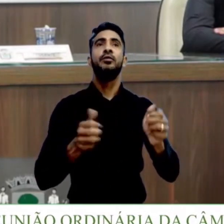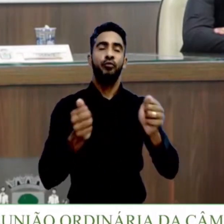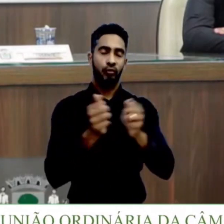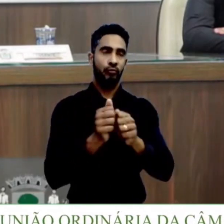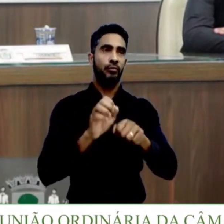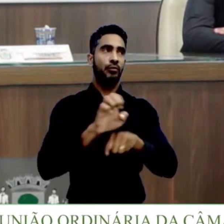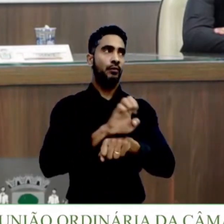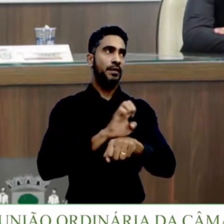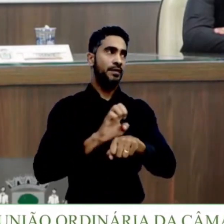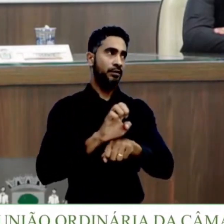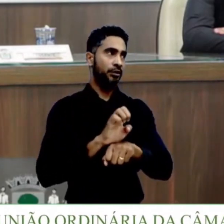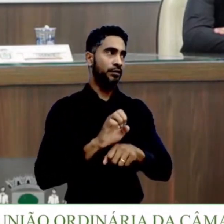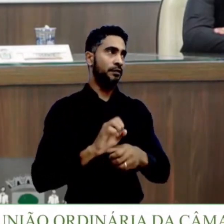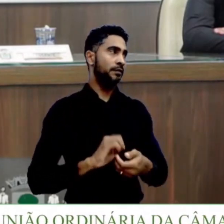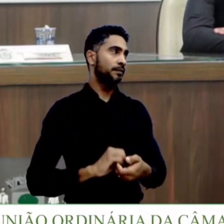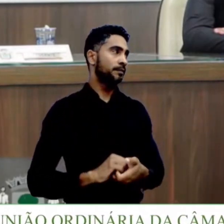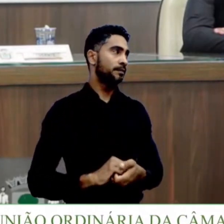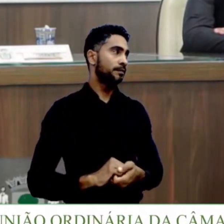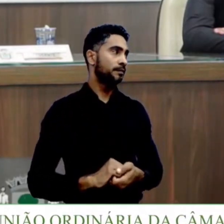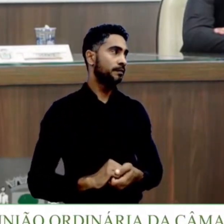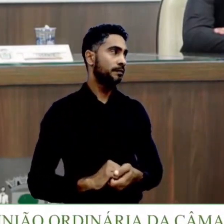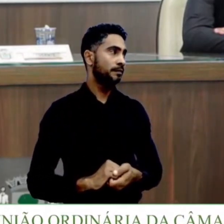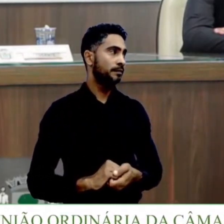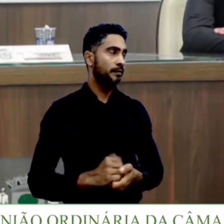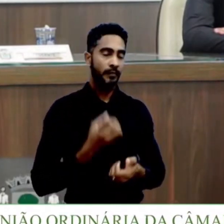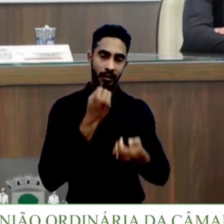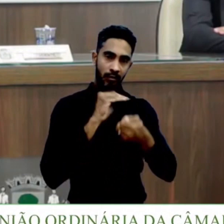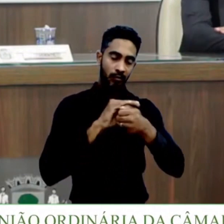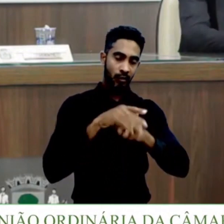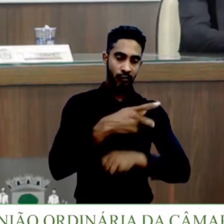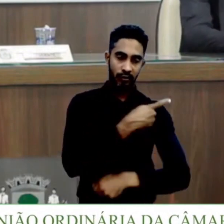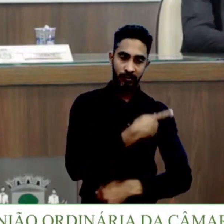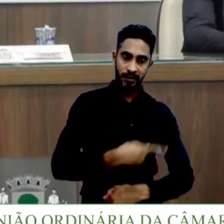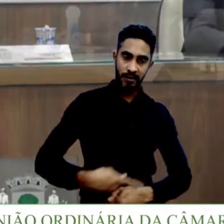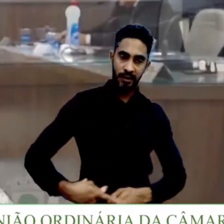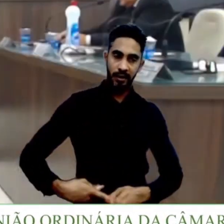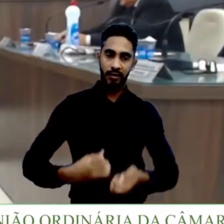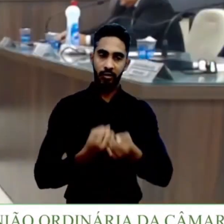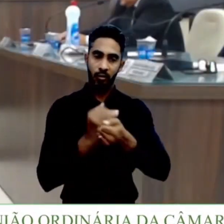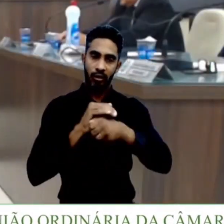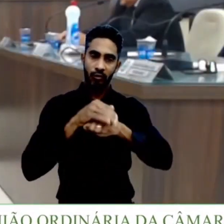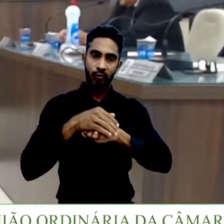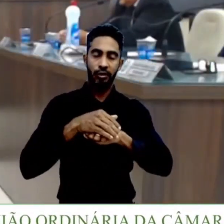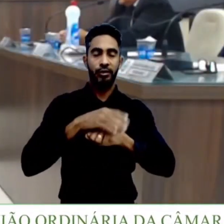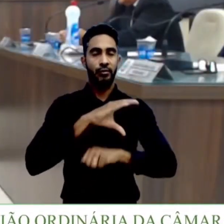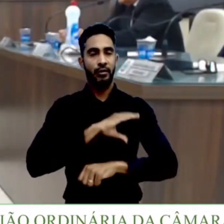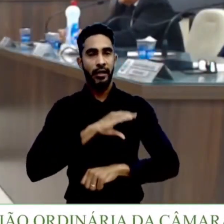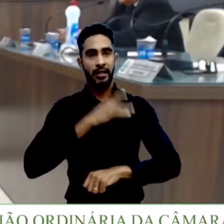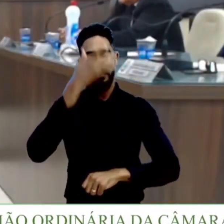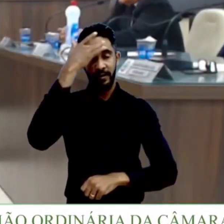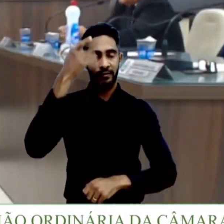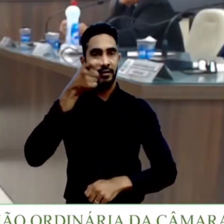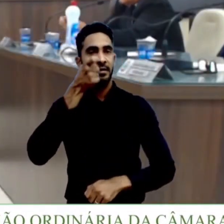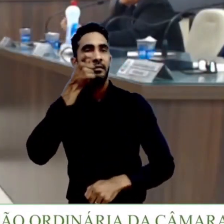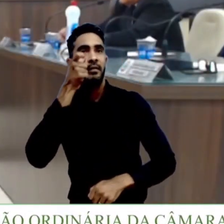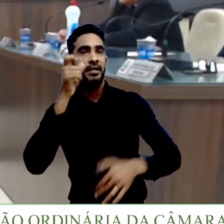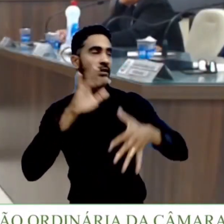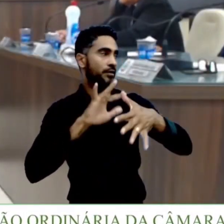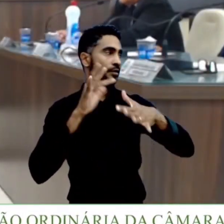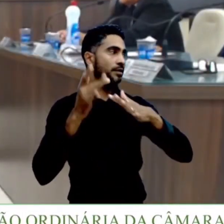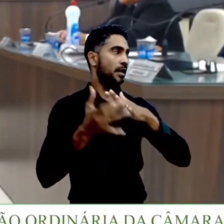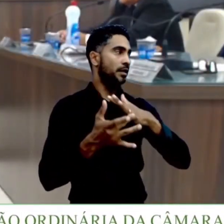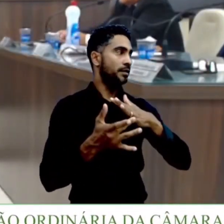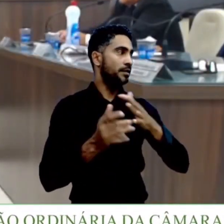executivo, ok? Com a palavra, vereador Ramon. Presidente, boa noite, presidente, boa noite, nobres colegas, público presente, aqueles que nos acompanham pelas